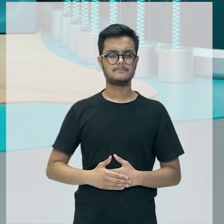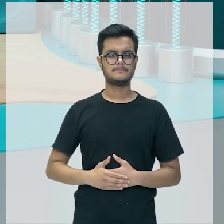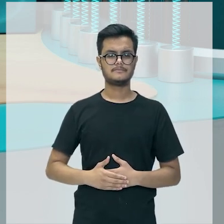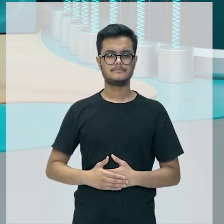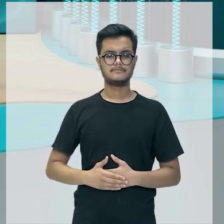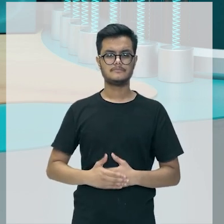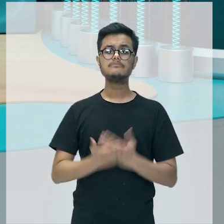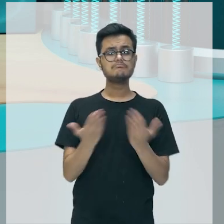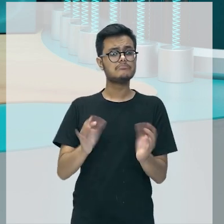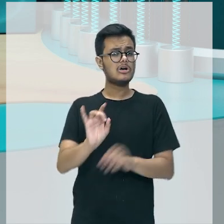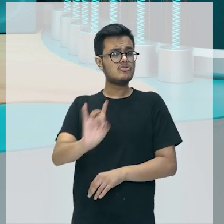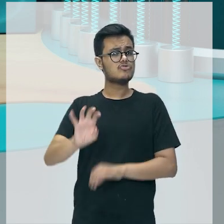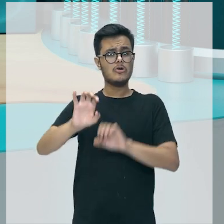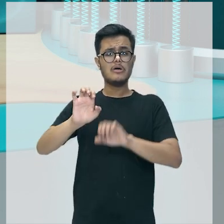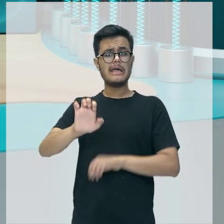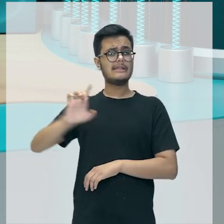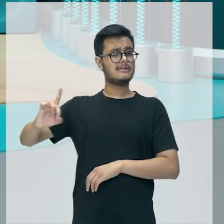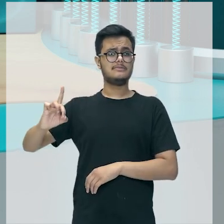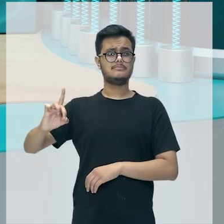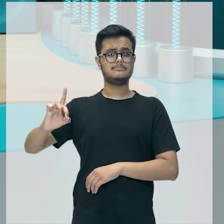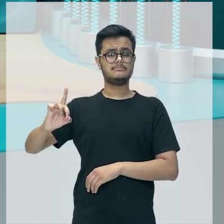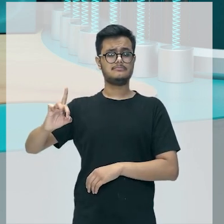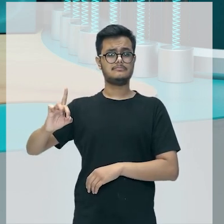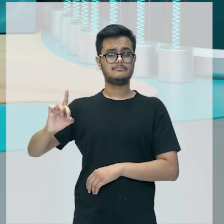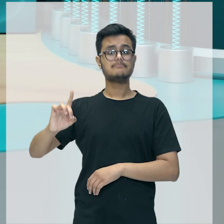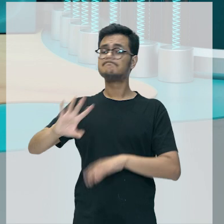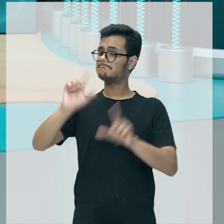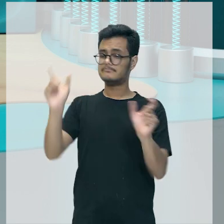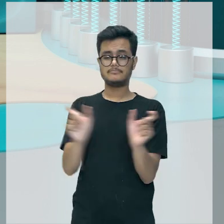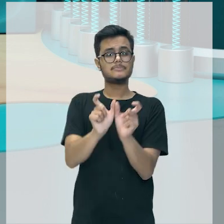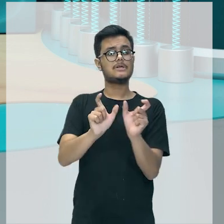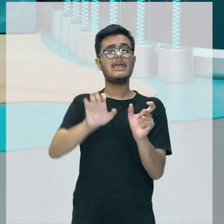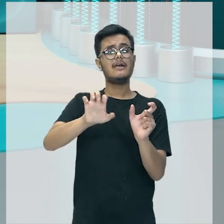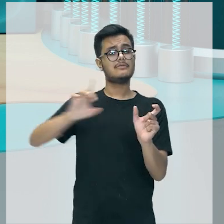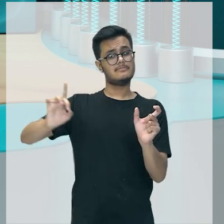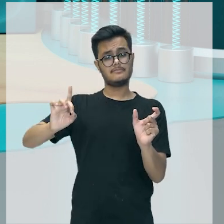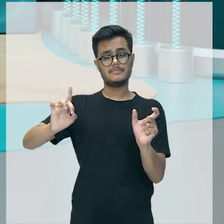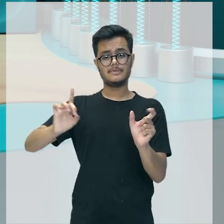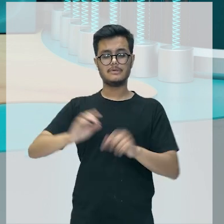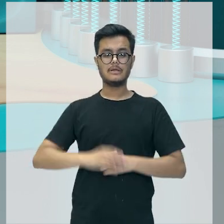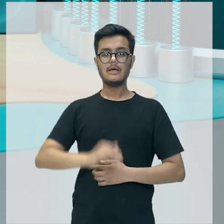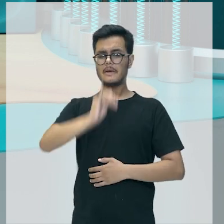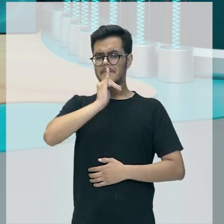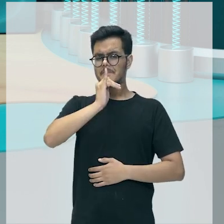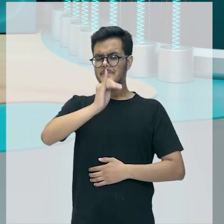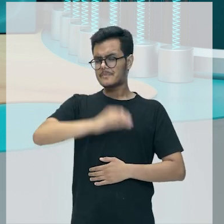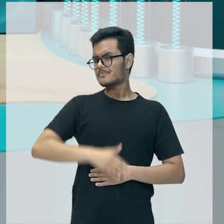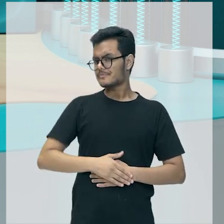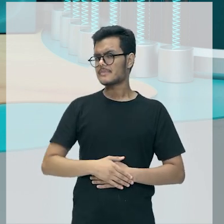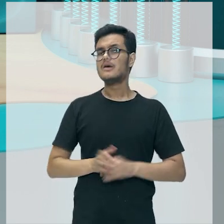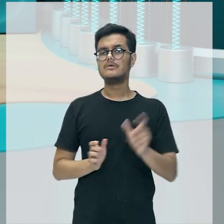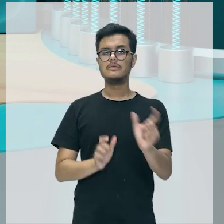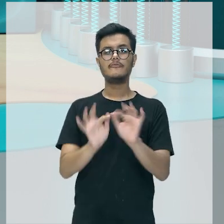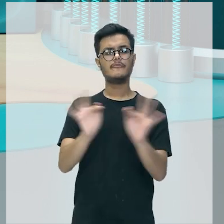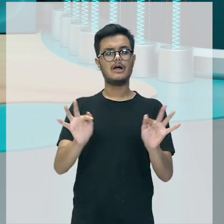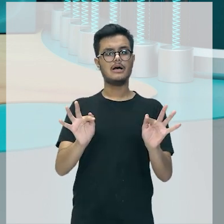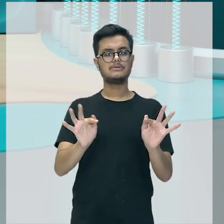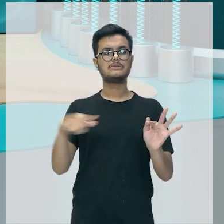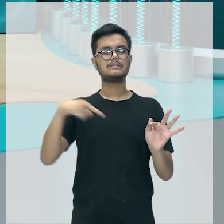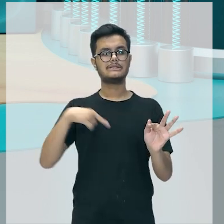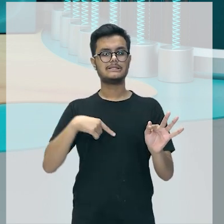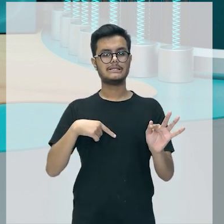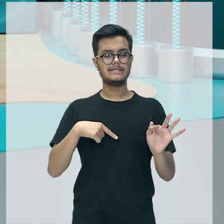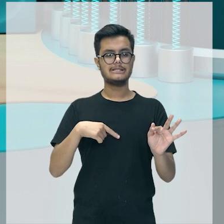Remembered. Aqui, ó. Vocês viram que, apesar de remember ter a terminação ali, o B